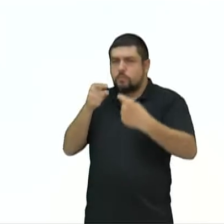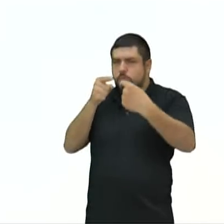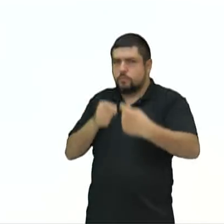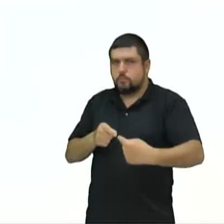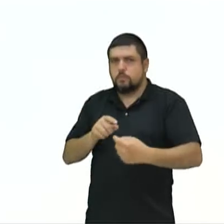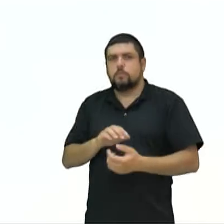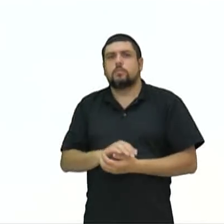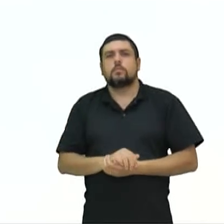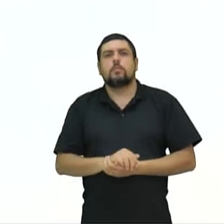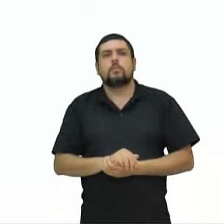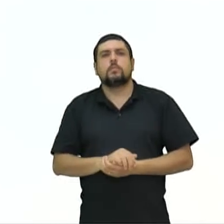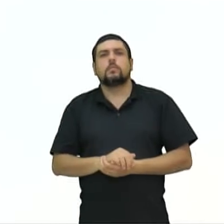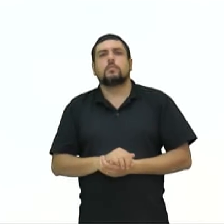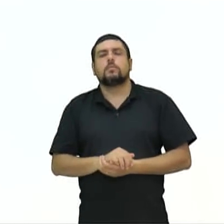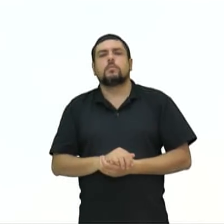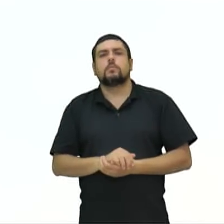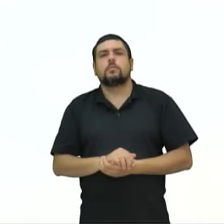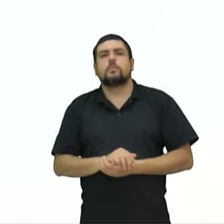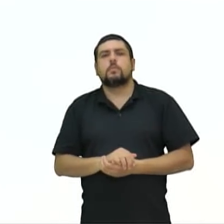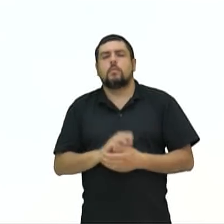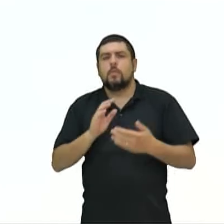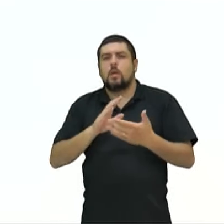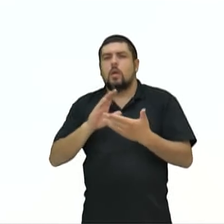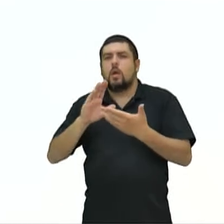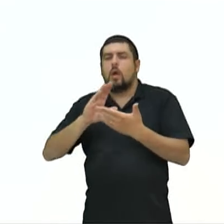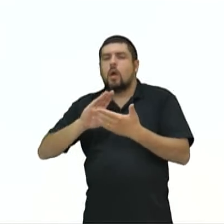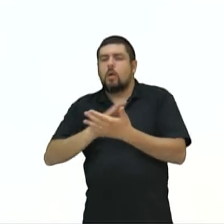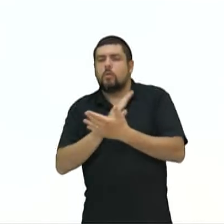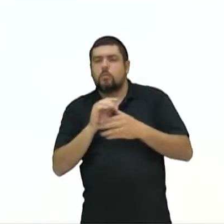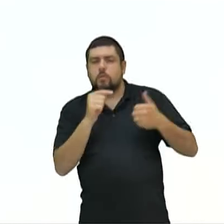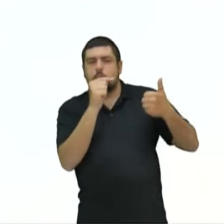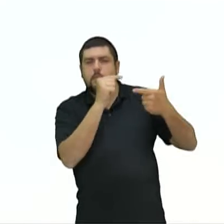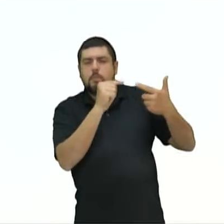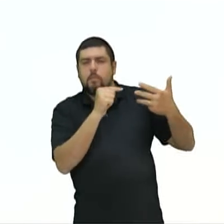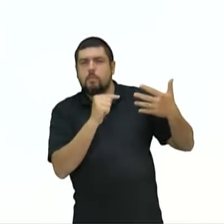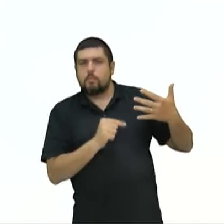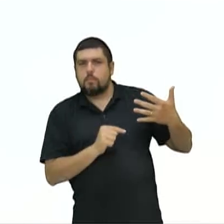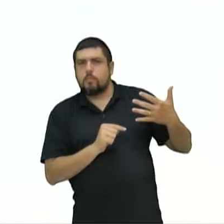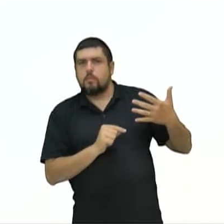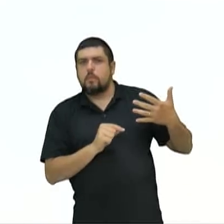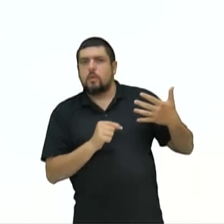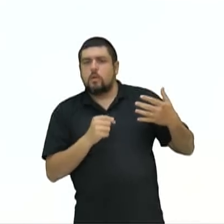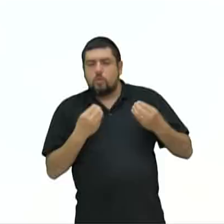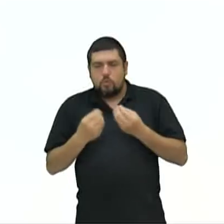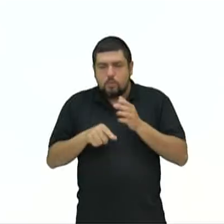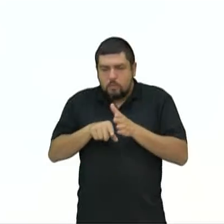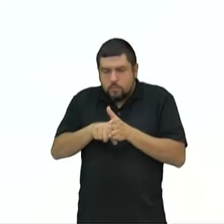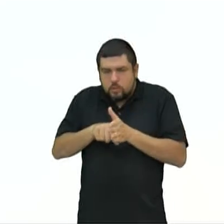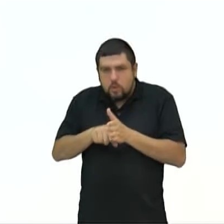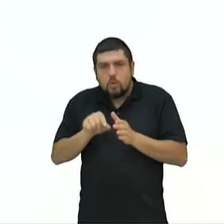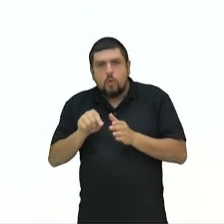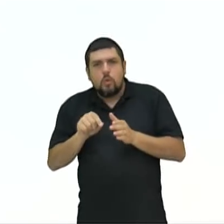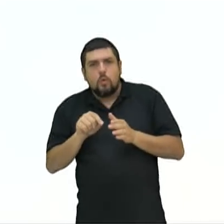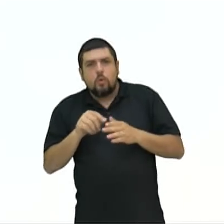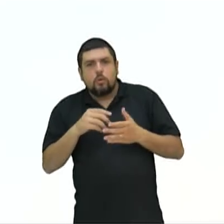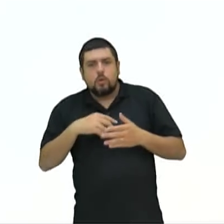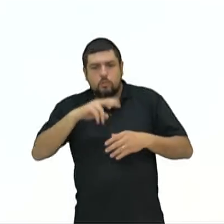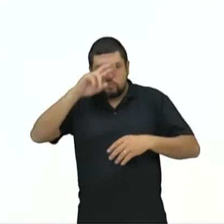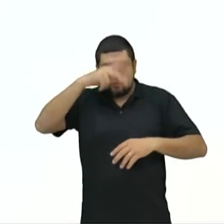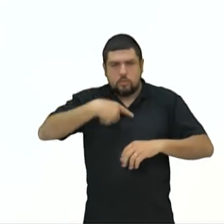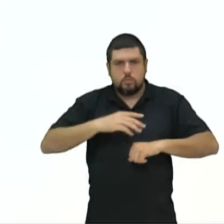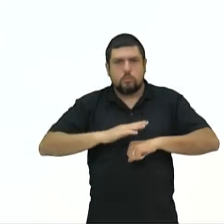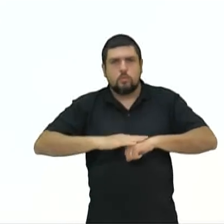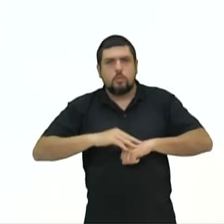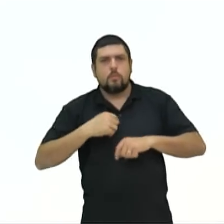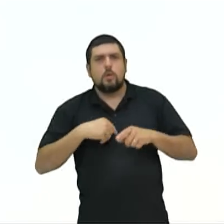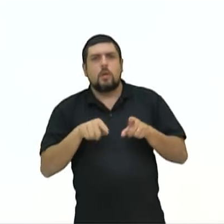Alguns princípios são essenciais para nortear a pesquisa clínica, como o da autonomia, da solidariedade, da beneficência, da não